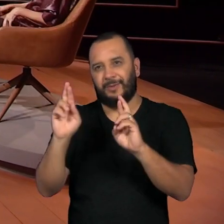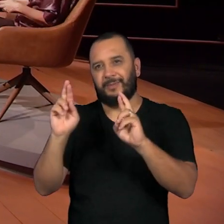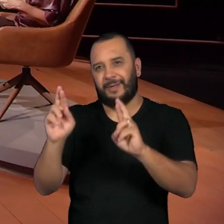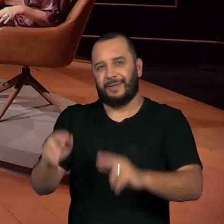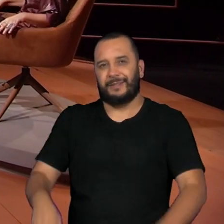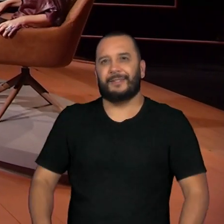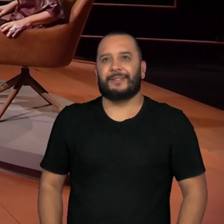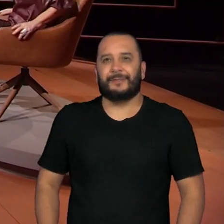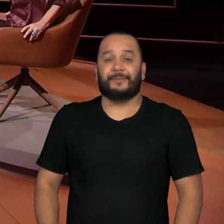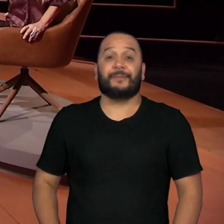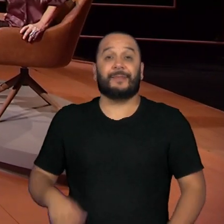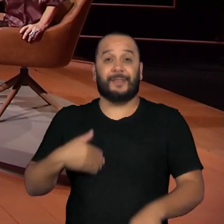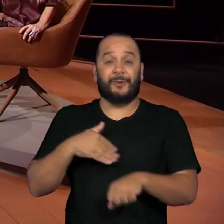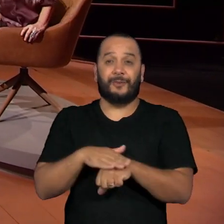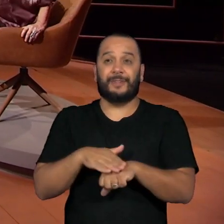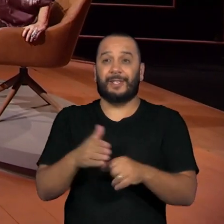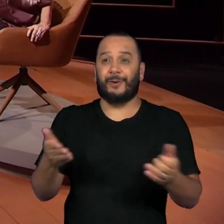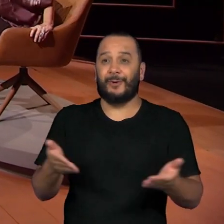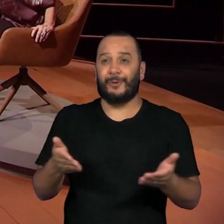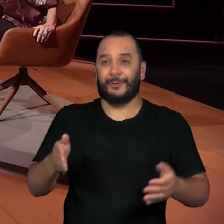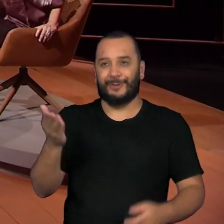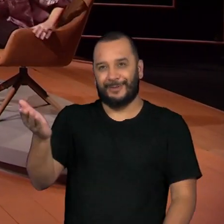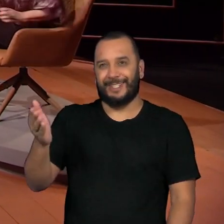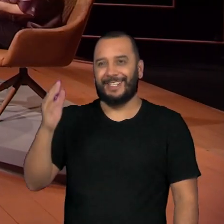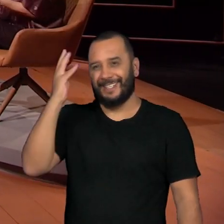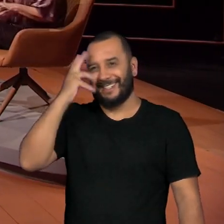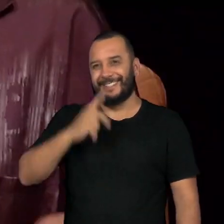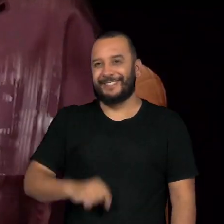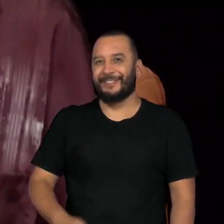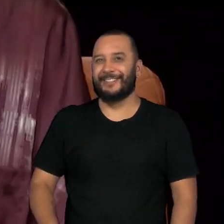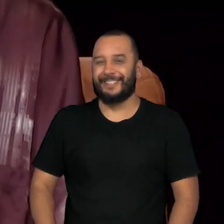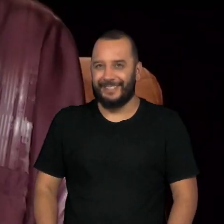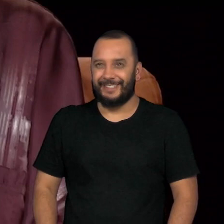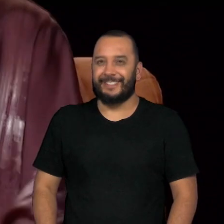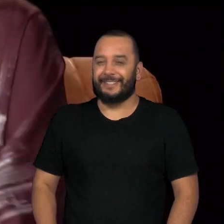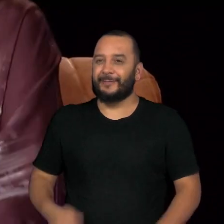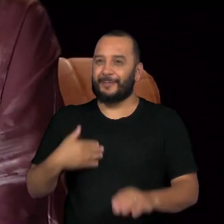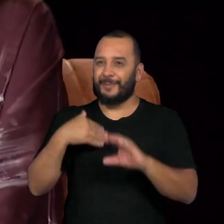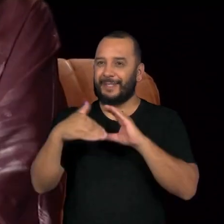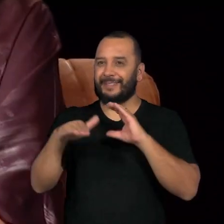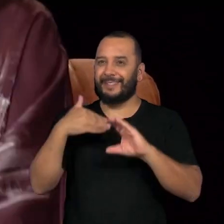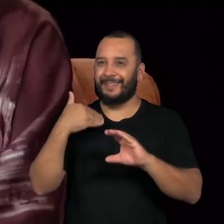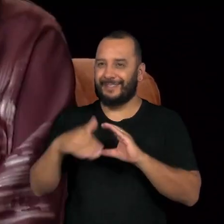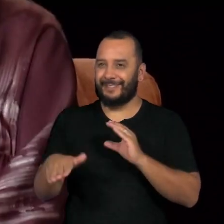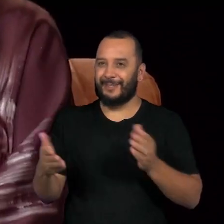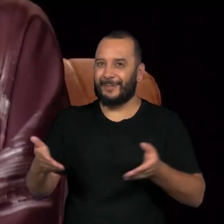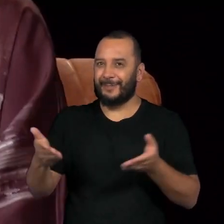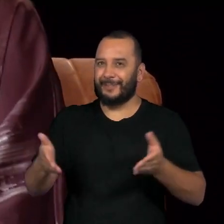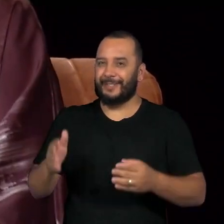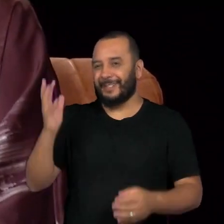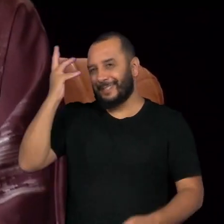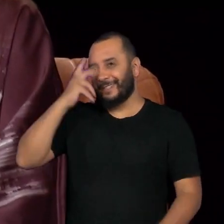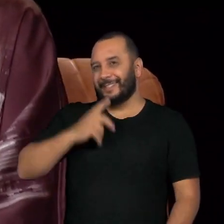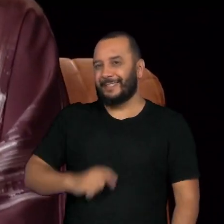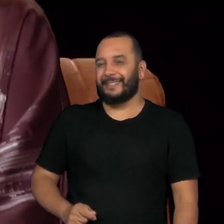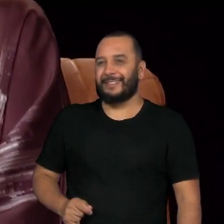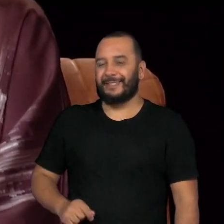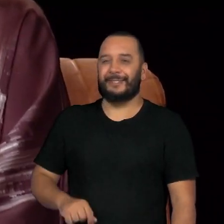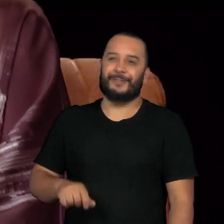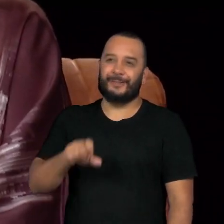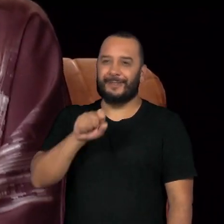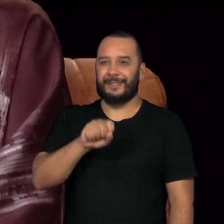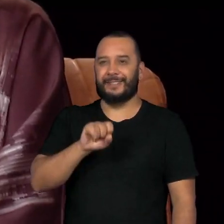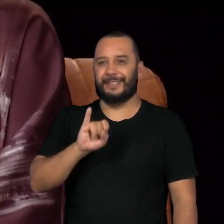Ai, falei com ele hoje, gente, que lindo. Assim, né, por mensagem. Que lindo. O Sidney é